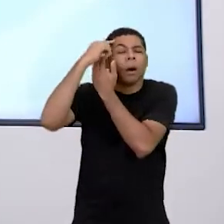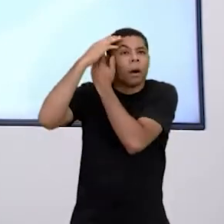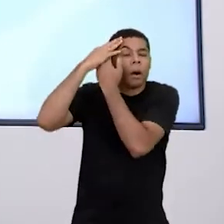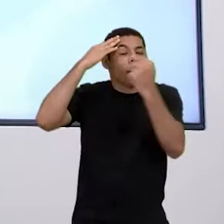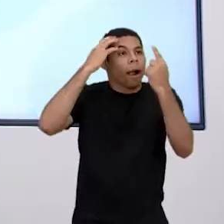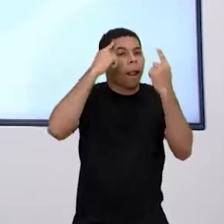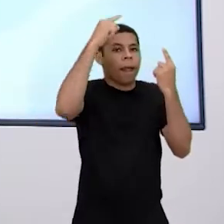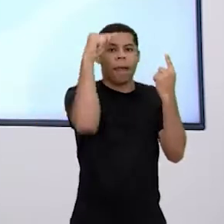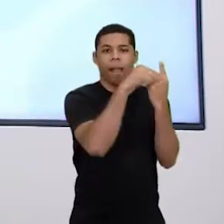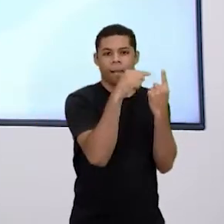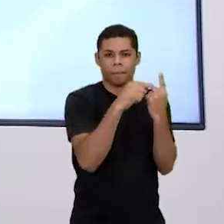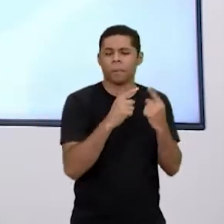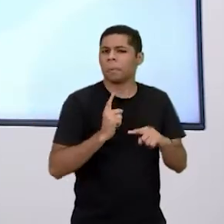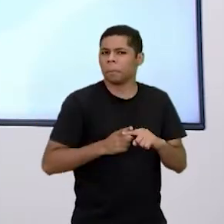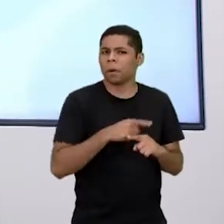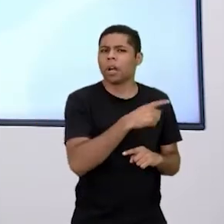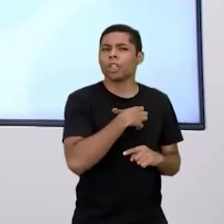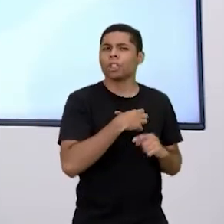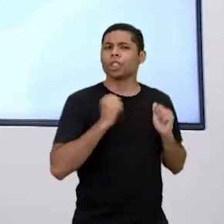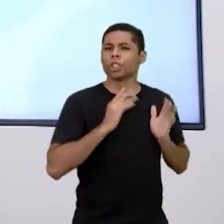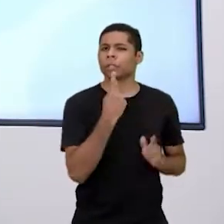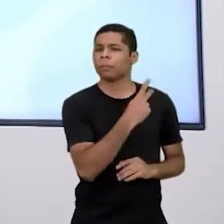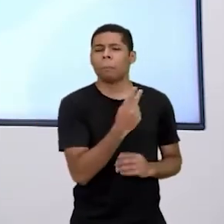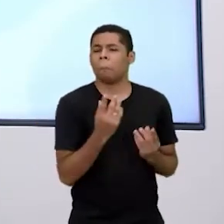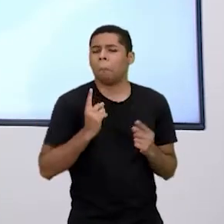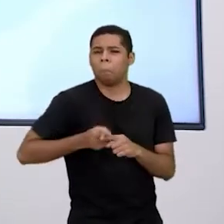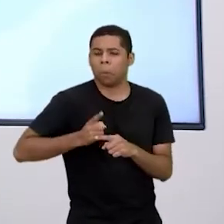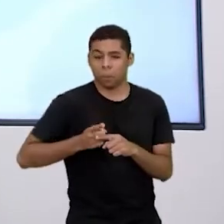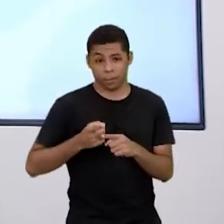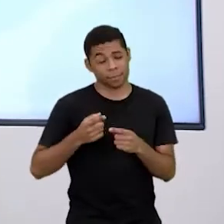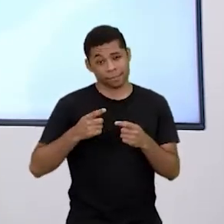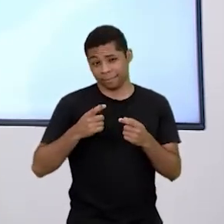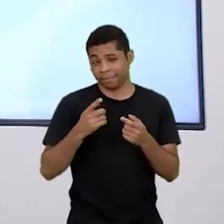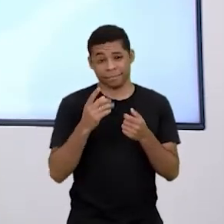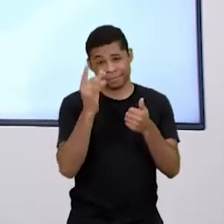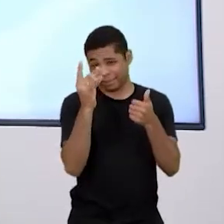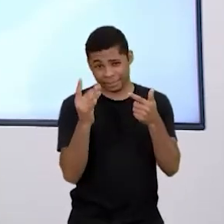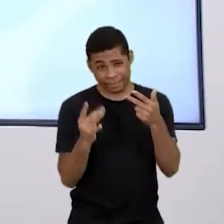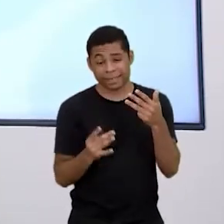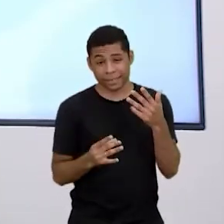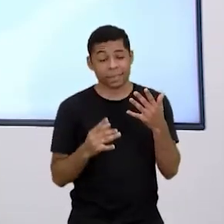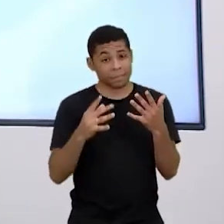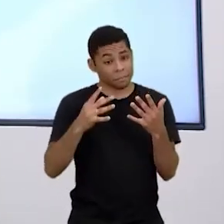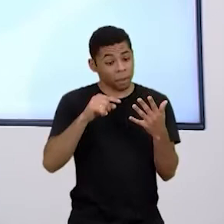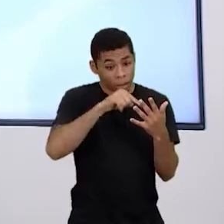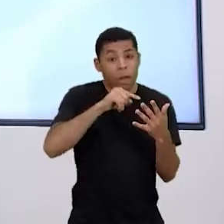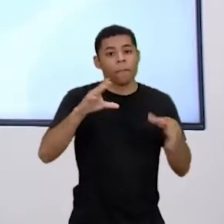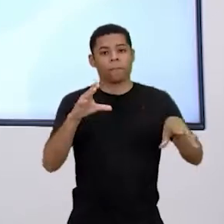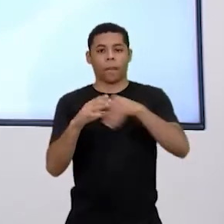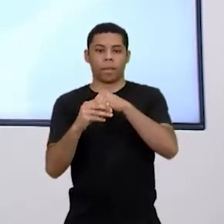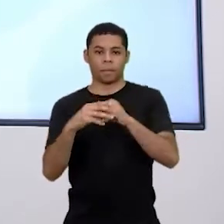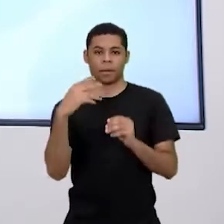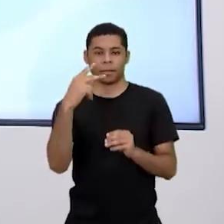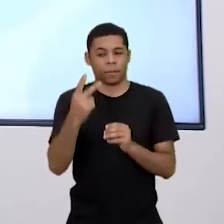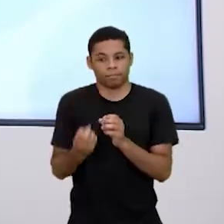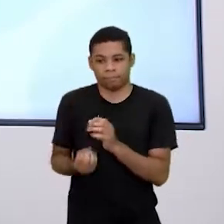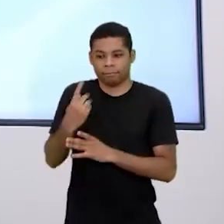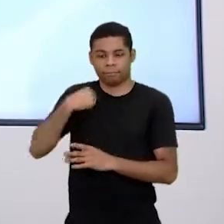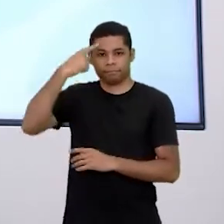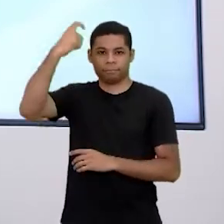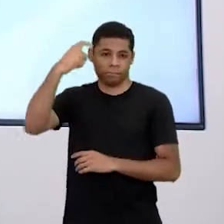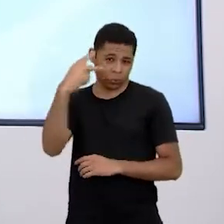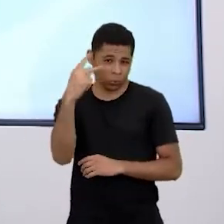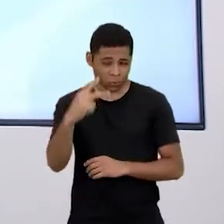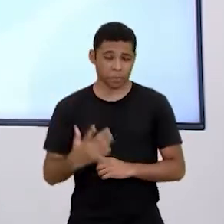personagem, por que ela age dessa forma, né? Então tudo isso ali faz parte ali do sua criação, das